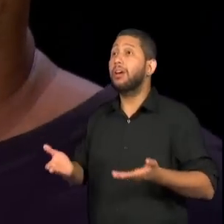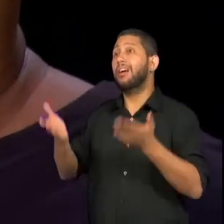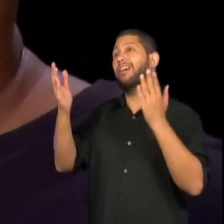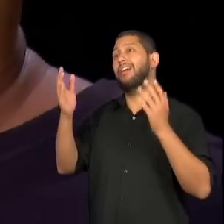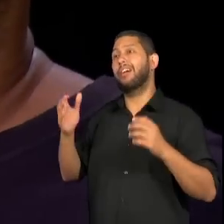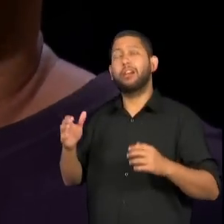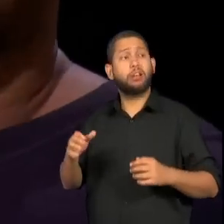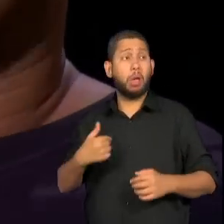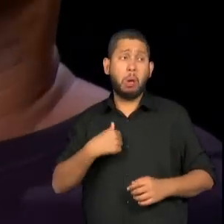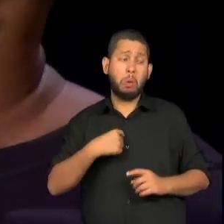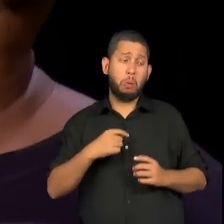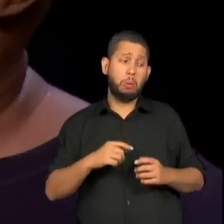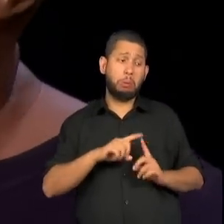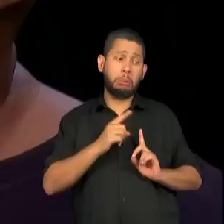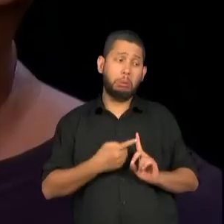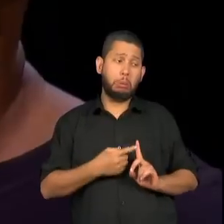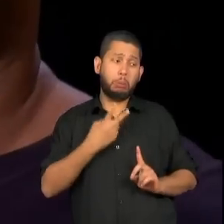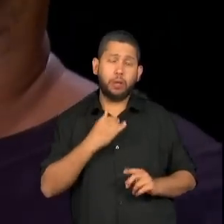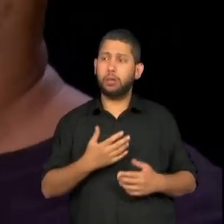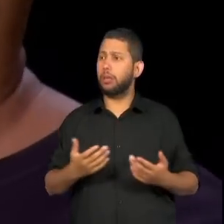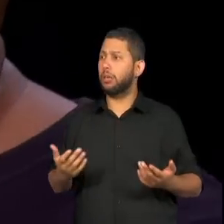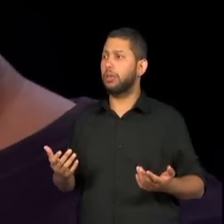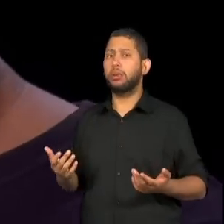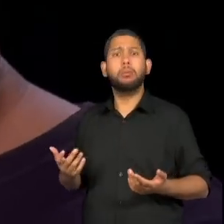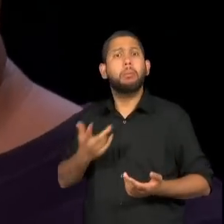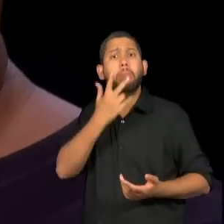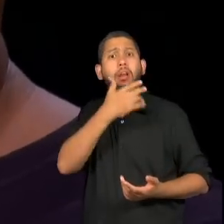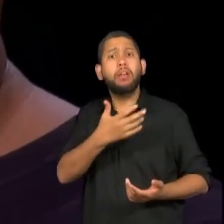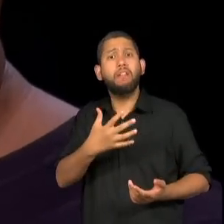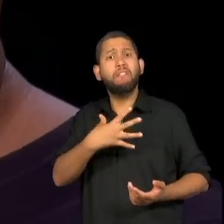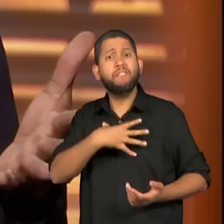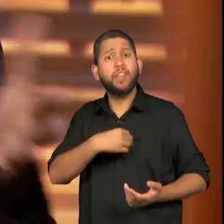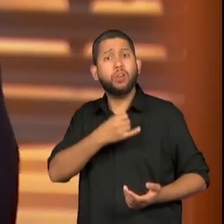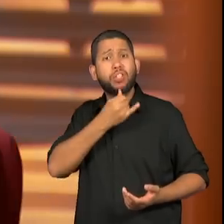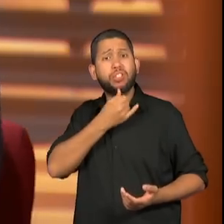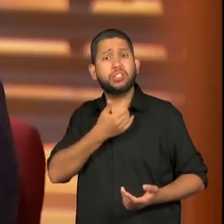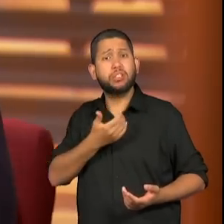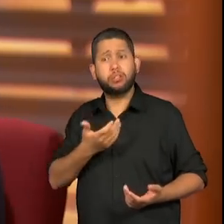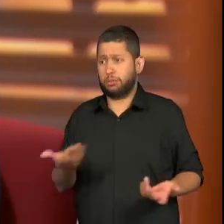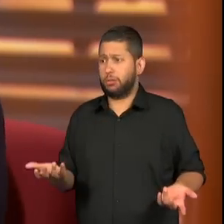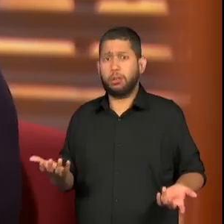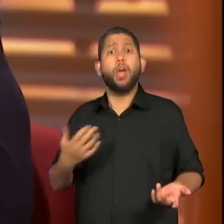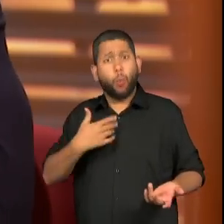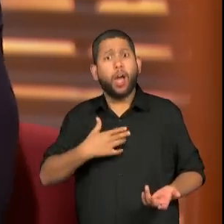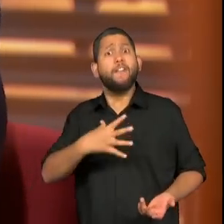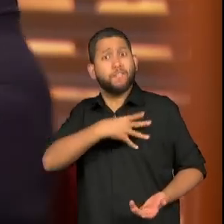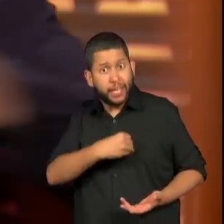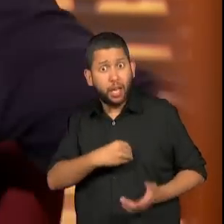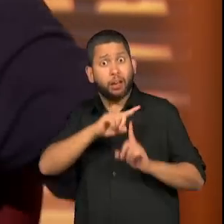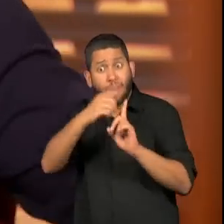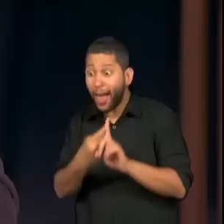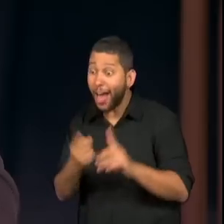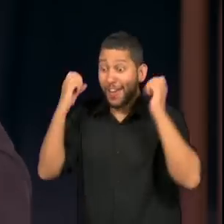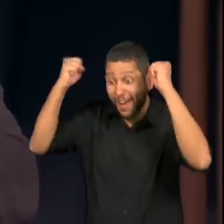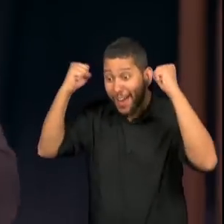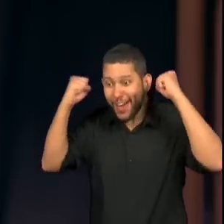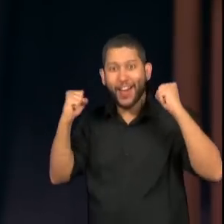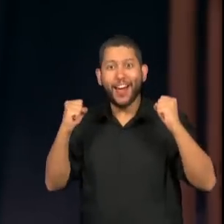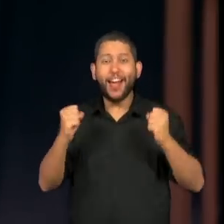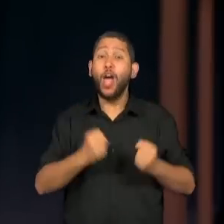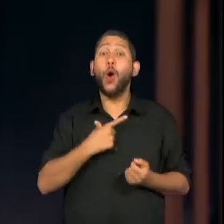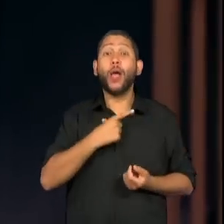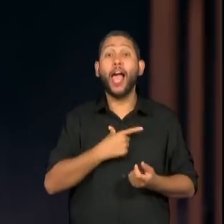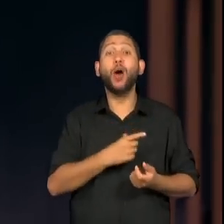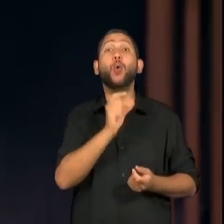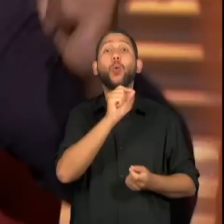pai. Mano, quando eu anunciar o meu filho, eu não quero que seja uma tragédia, claro, assim. Claro. Quero distribuir charuto, uísque.